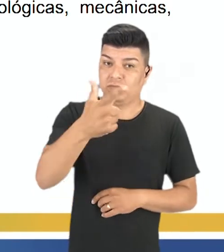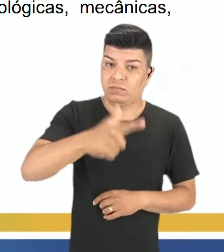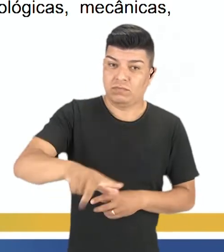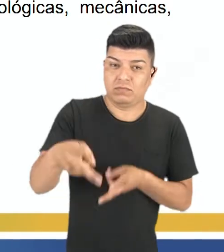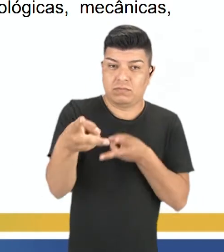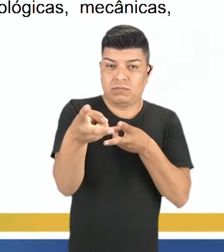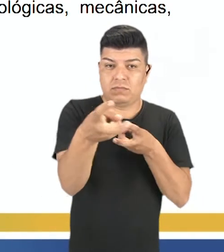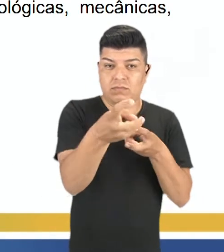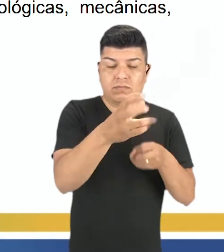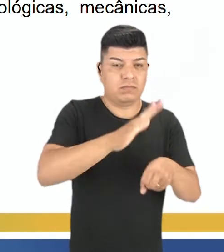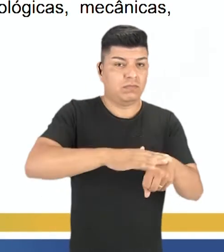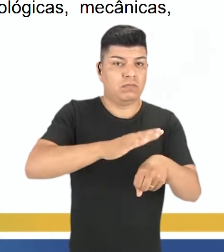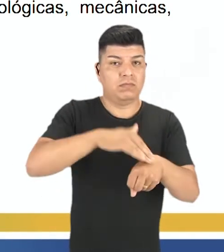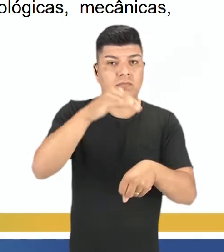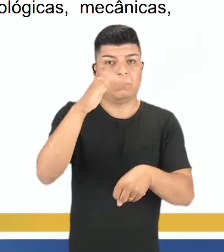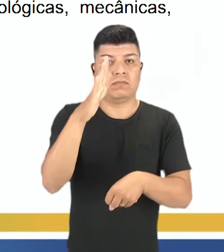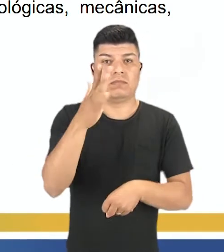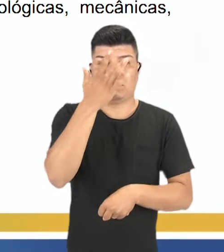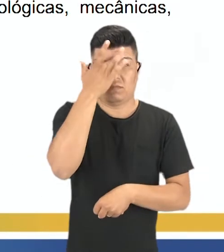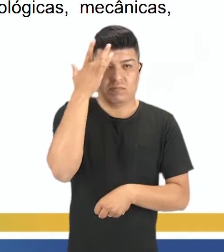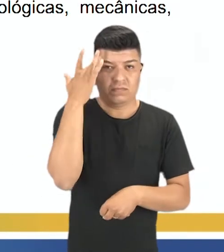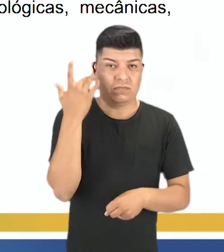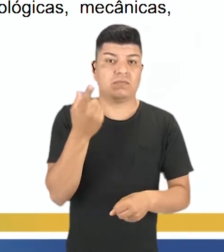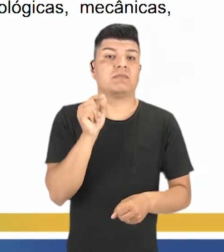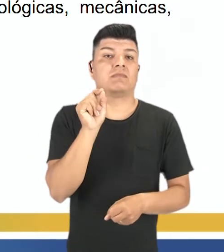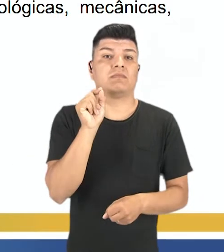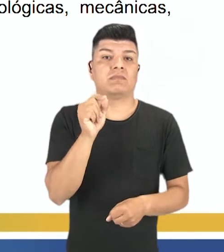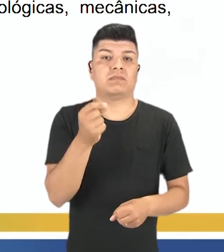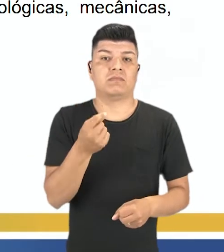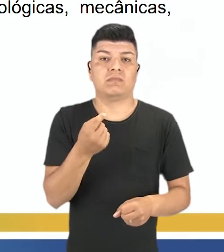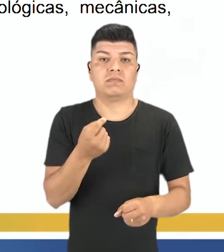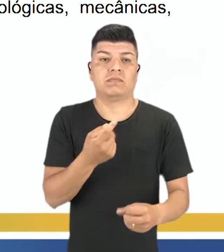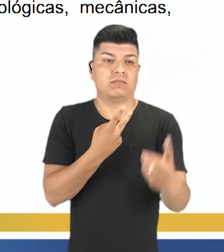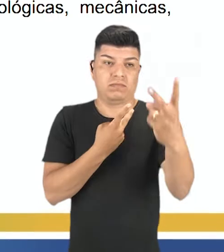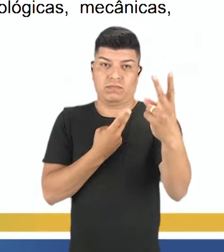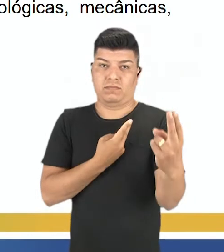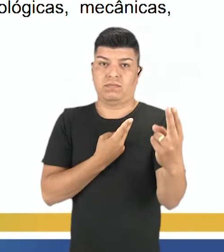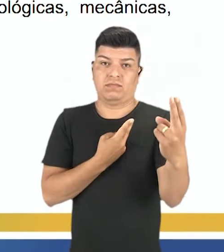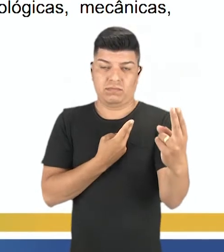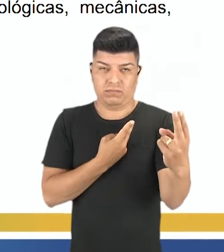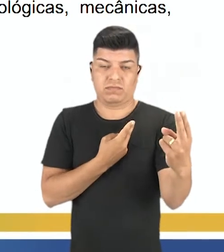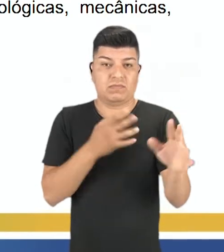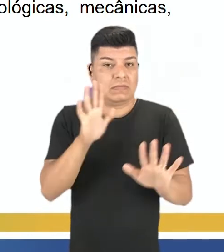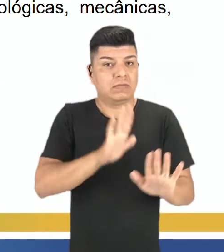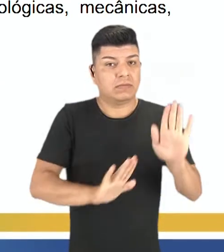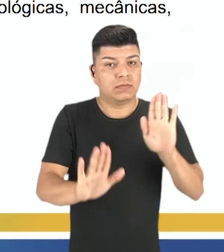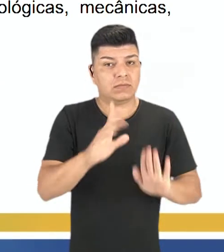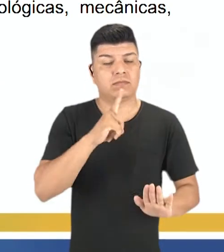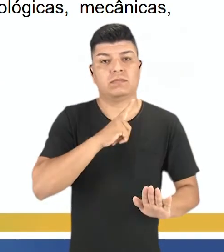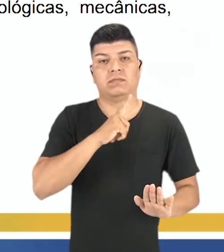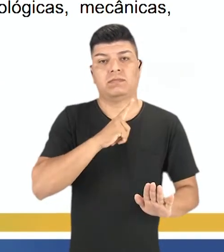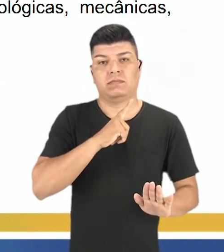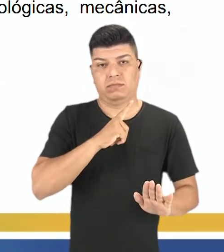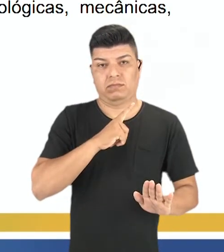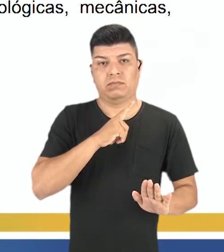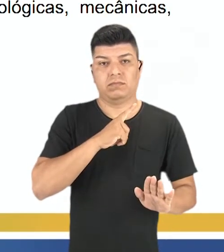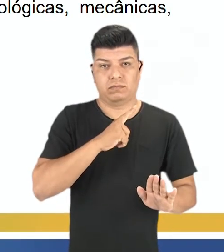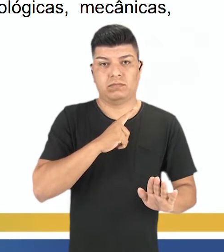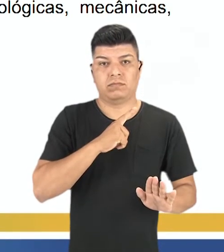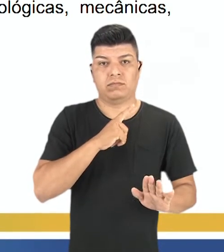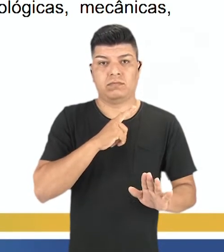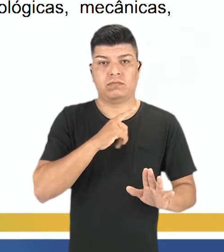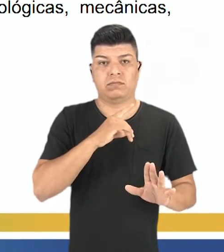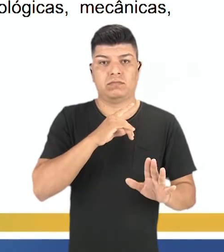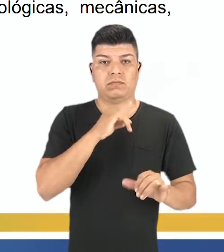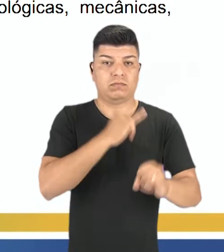que a maioria das pessoas ainda se espelham naquelas pessoas que seguem. E a gente tem que ter muito cuidado com o que a mídia divulga, porque nem sempre